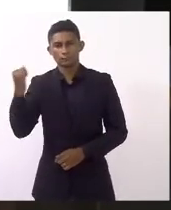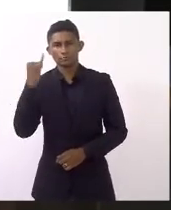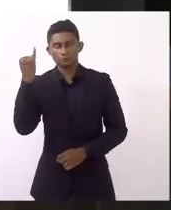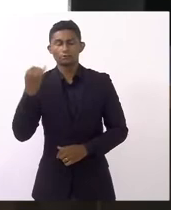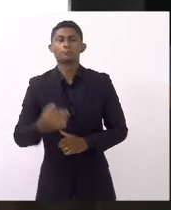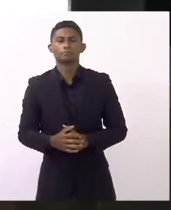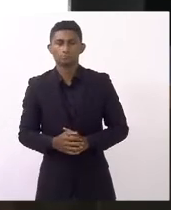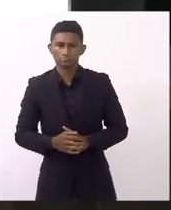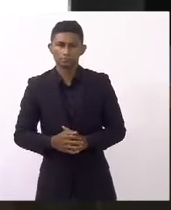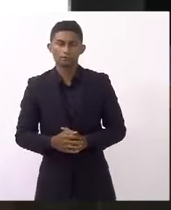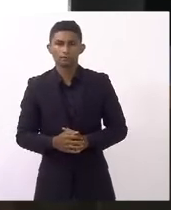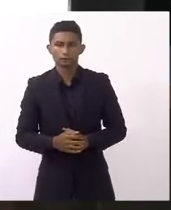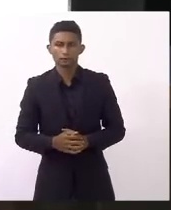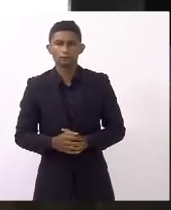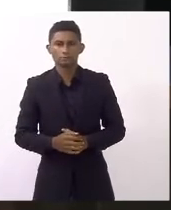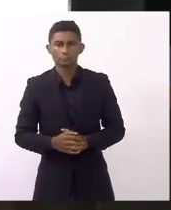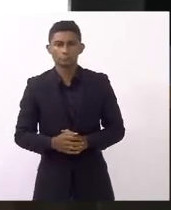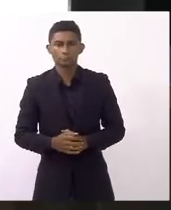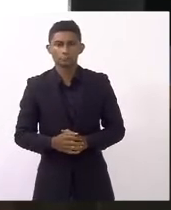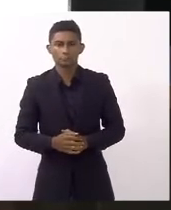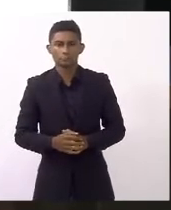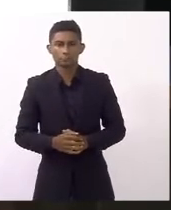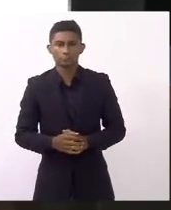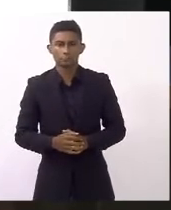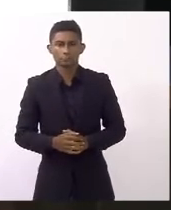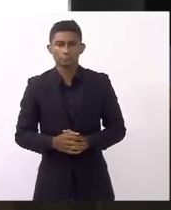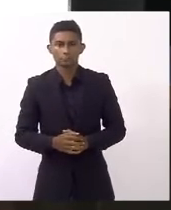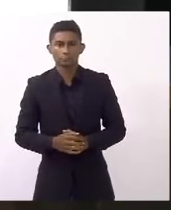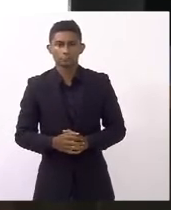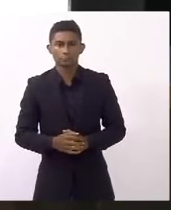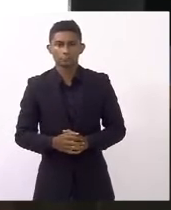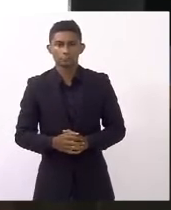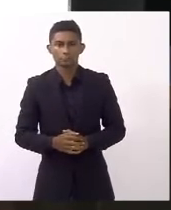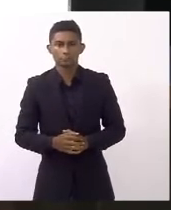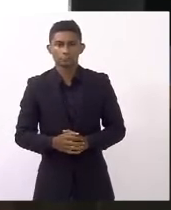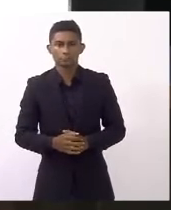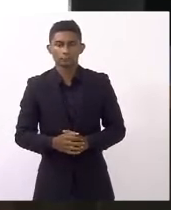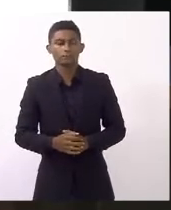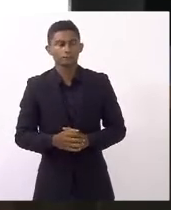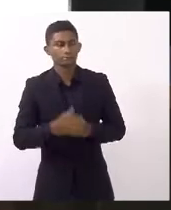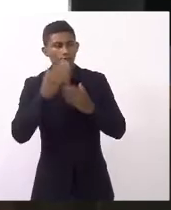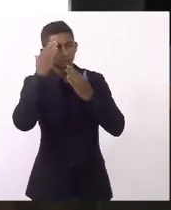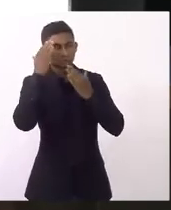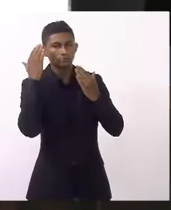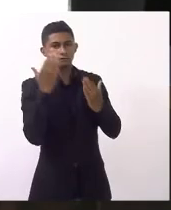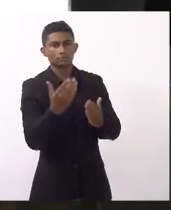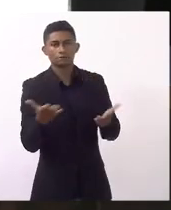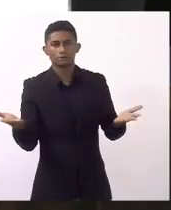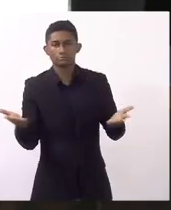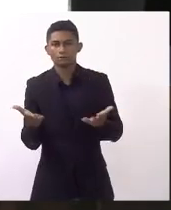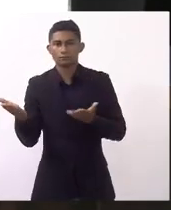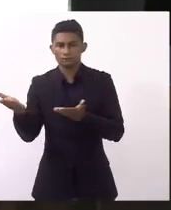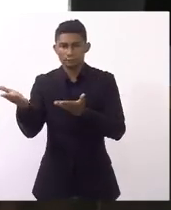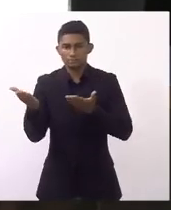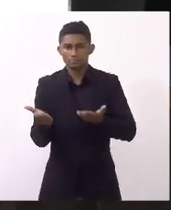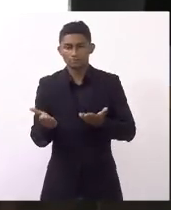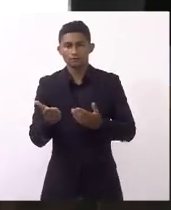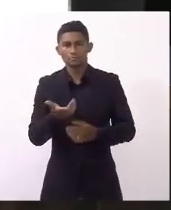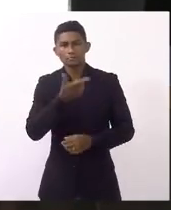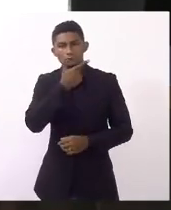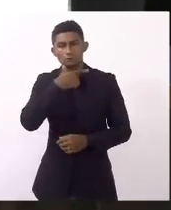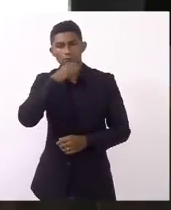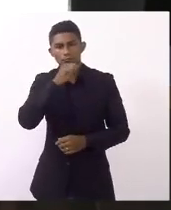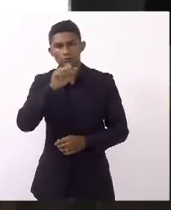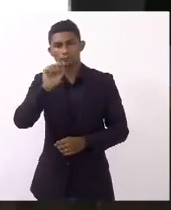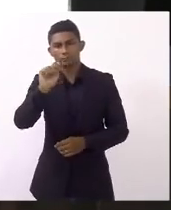reconhecimento fundamental gostaria obrigado gostaria de convidar o pai